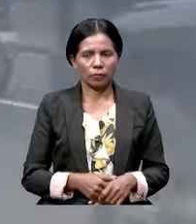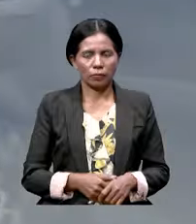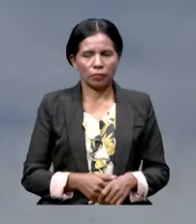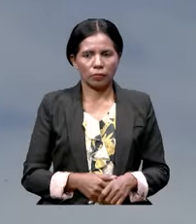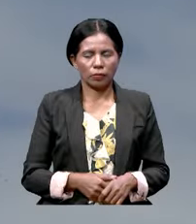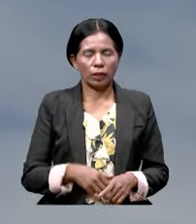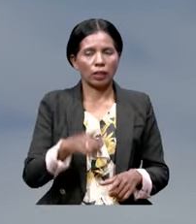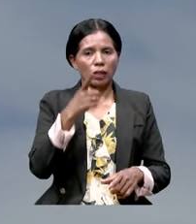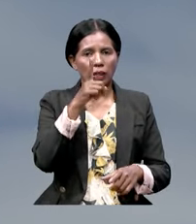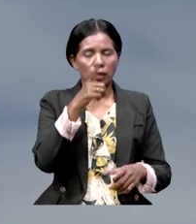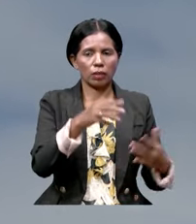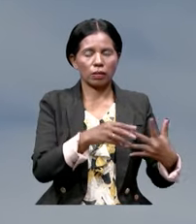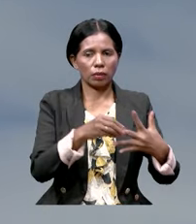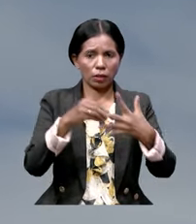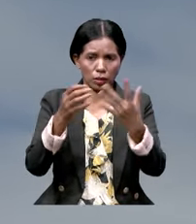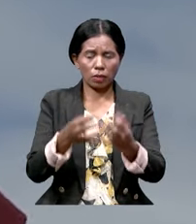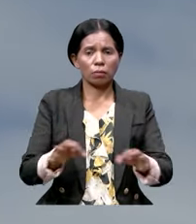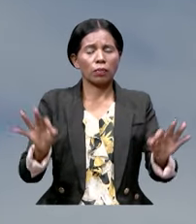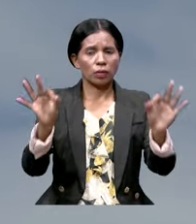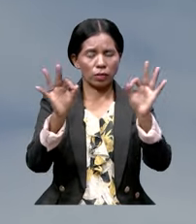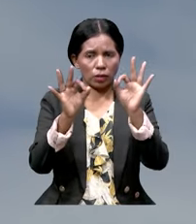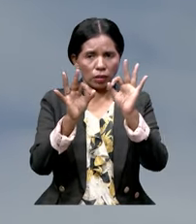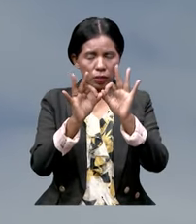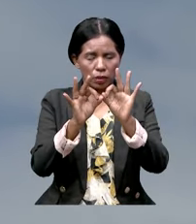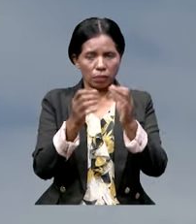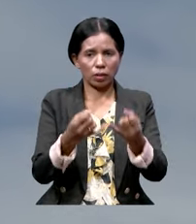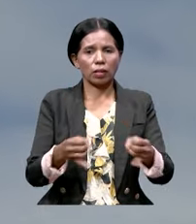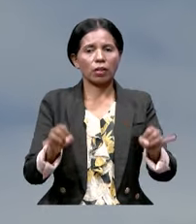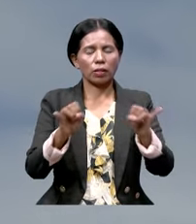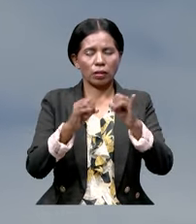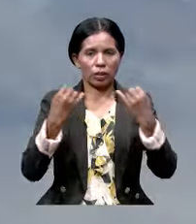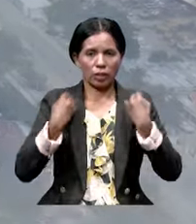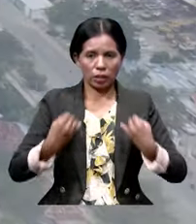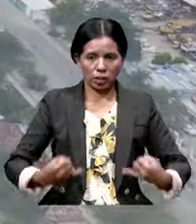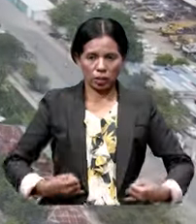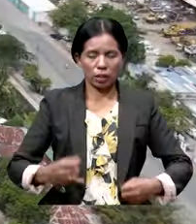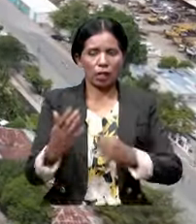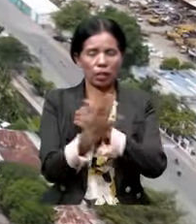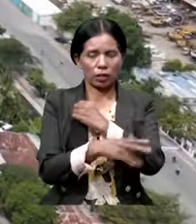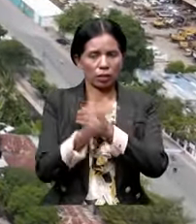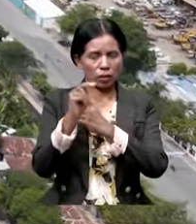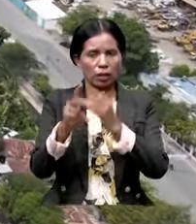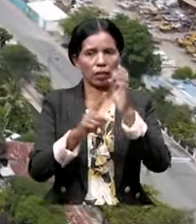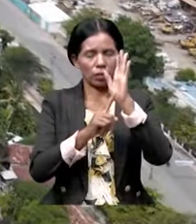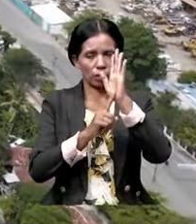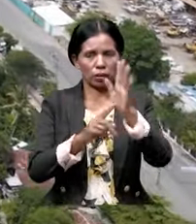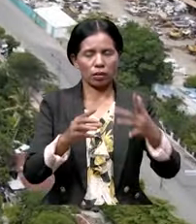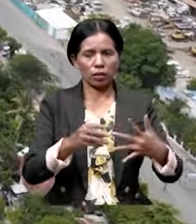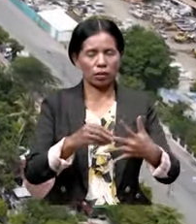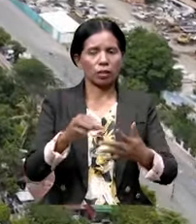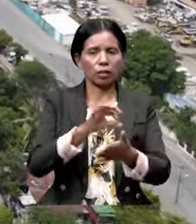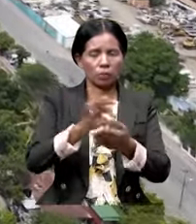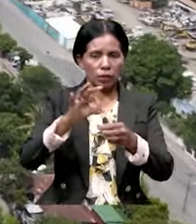Liang oficial hanesa fator importante ba identidade nasang idania, tamba expressa klean liu espiritu povo